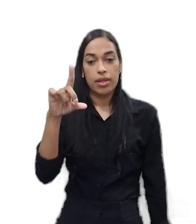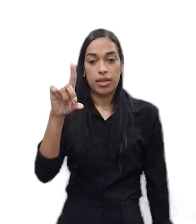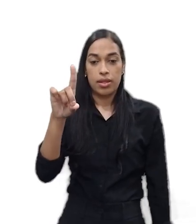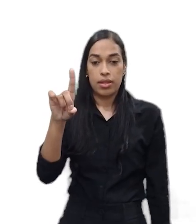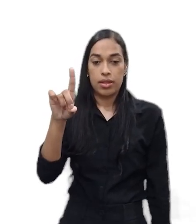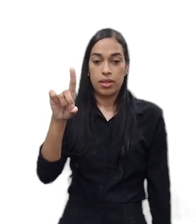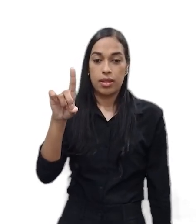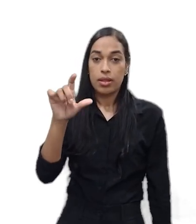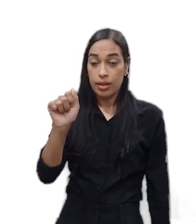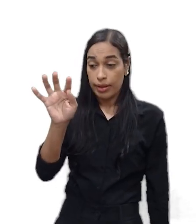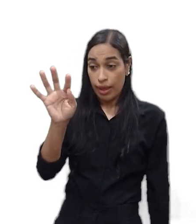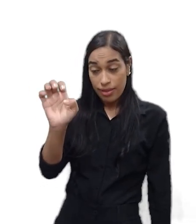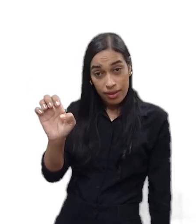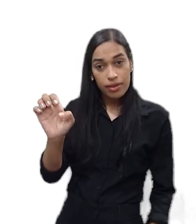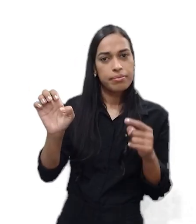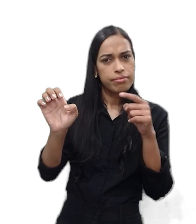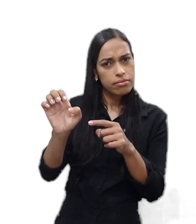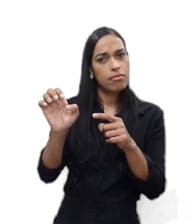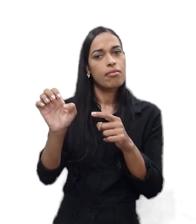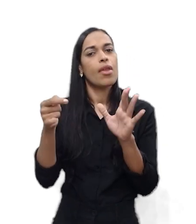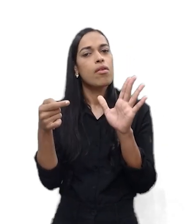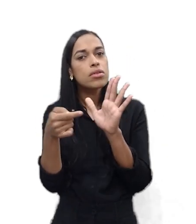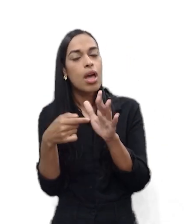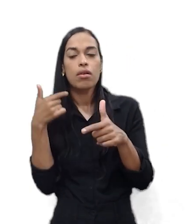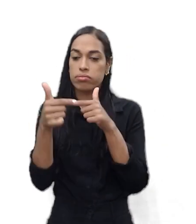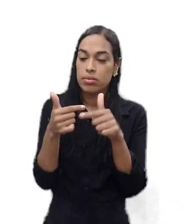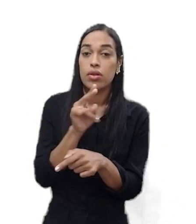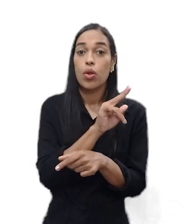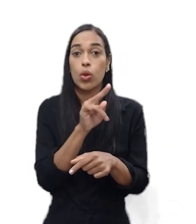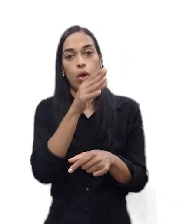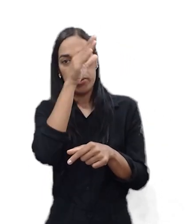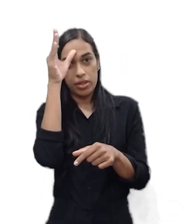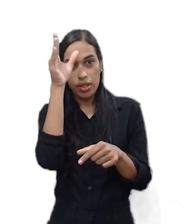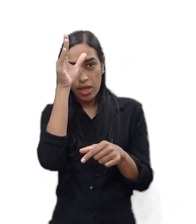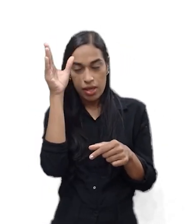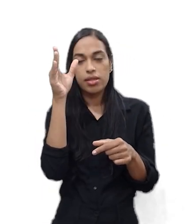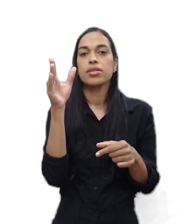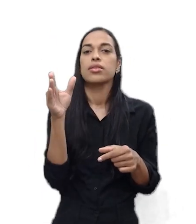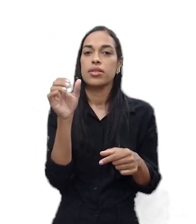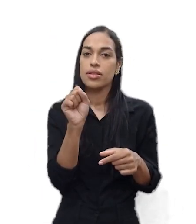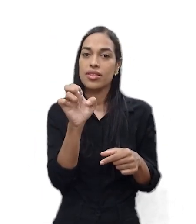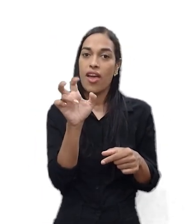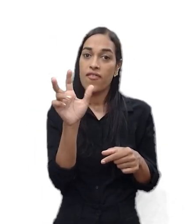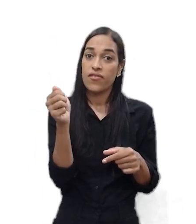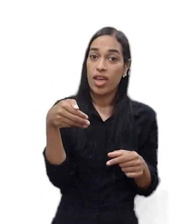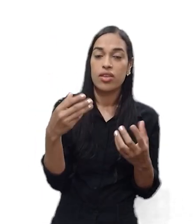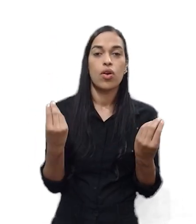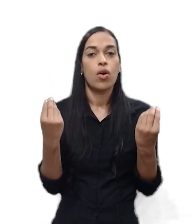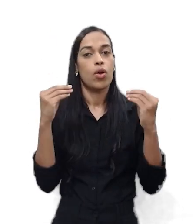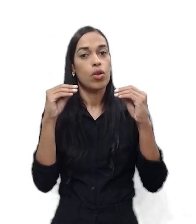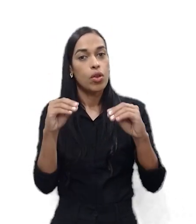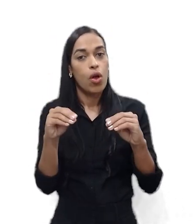né? O comando update, o nome da tabela clientes, set,